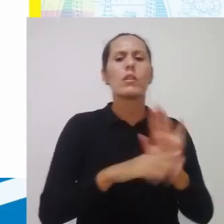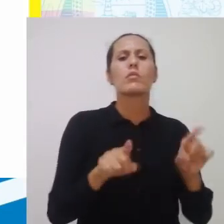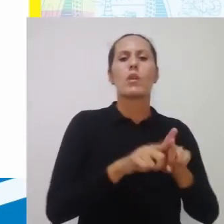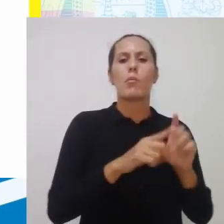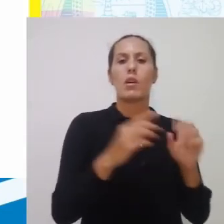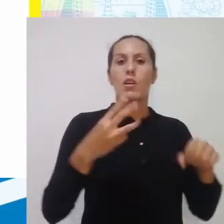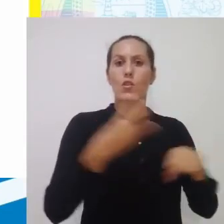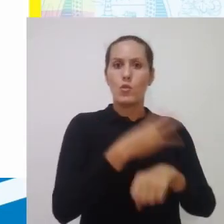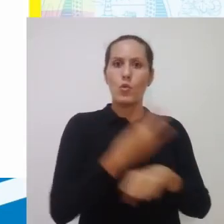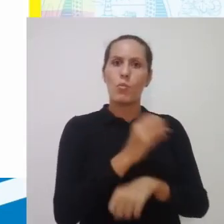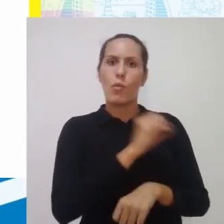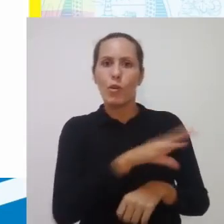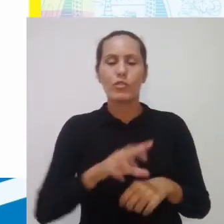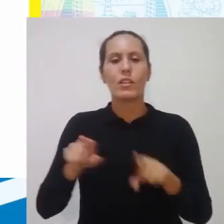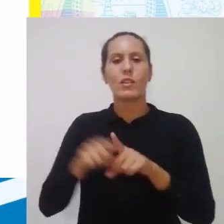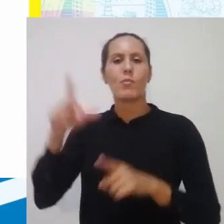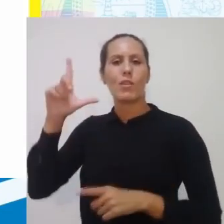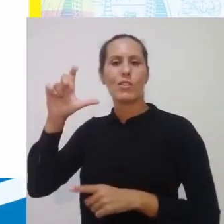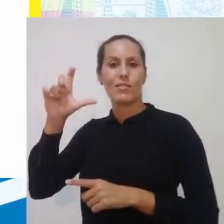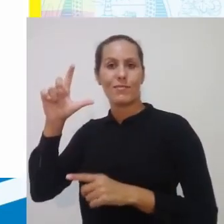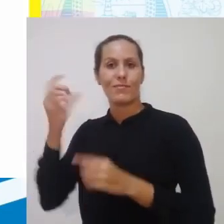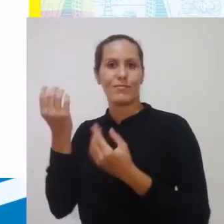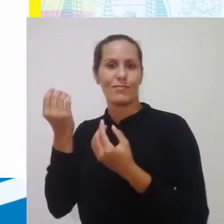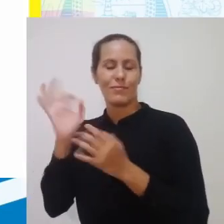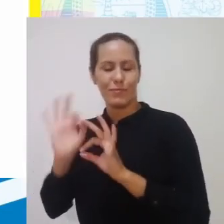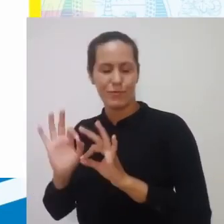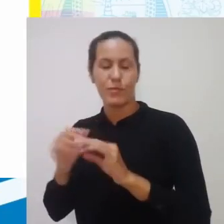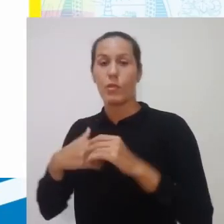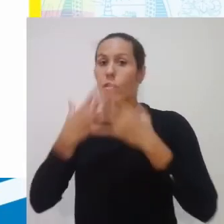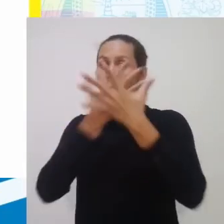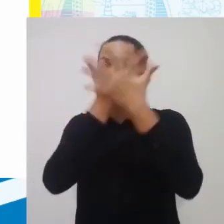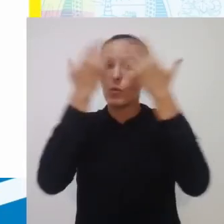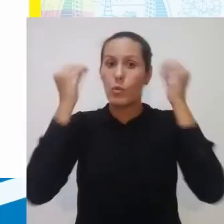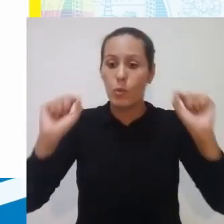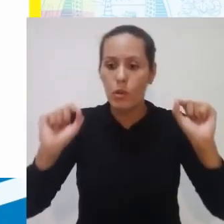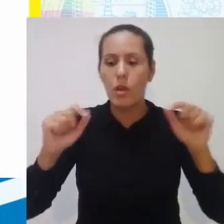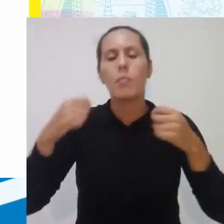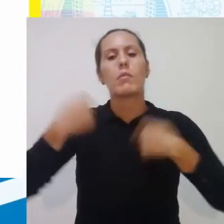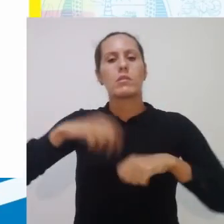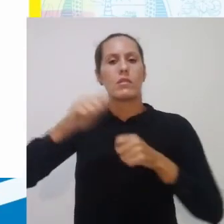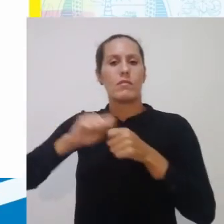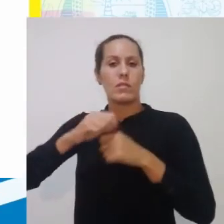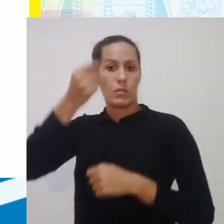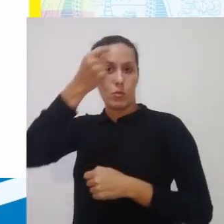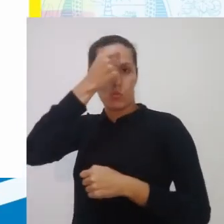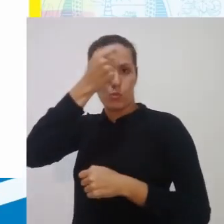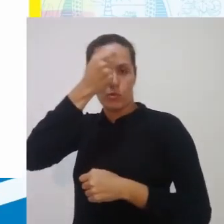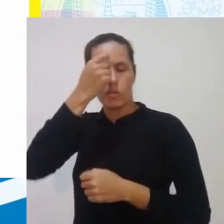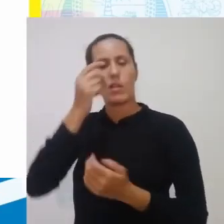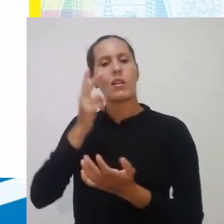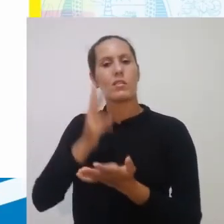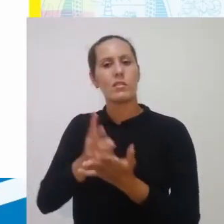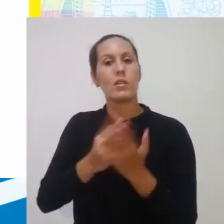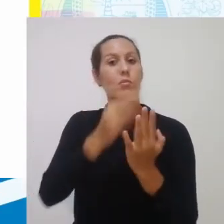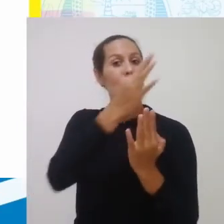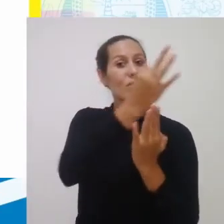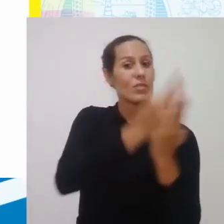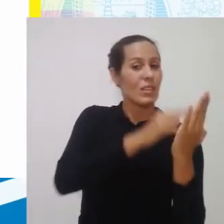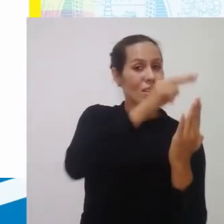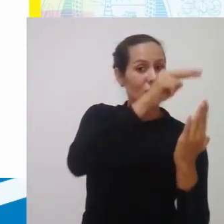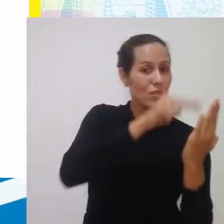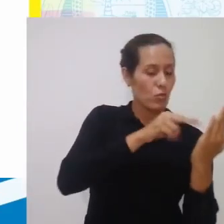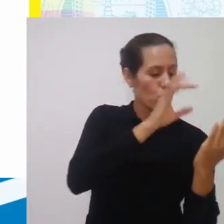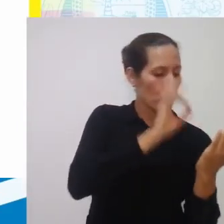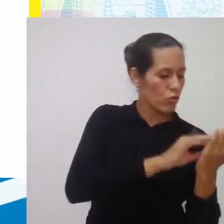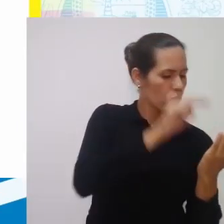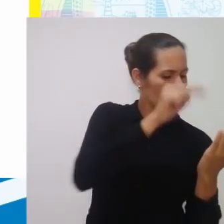família, postar no grupo da família, fazer um stories no Instagram? Não esqueça, você tem que fazer tudo de forma consciente, sempre relendo